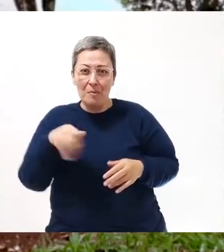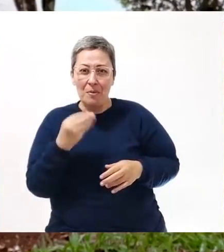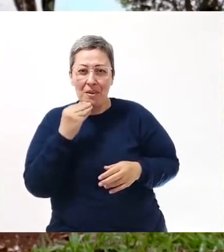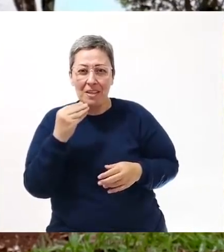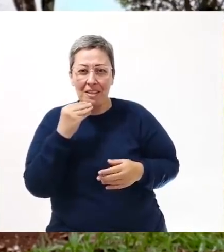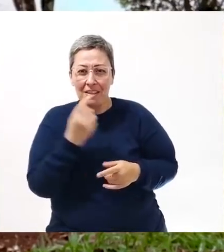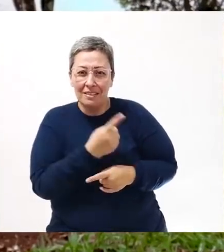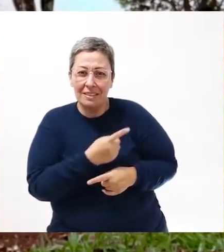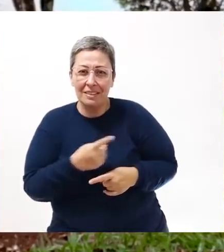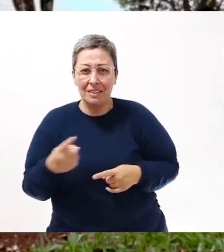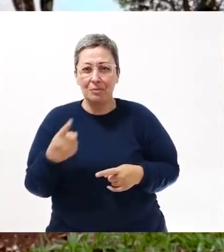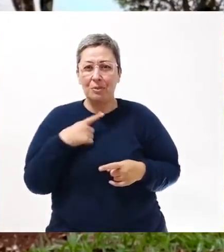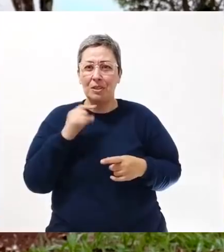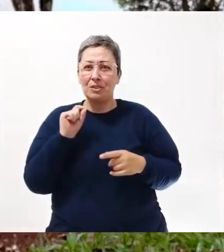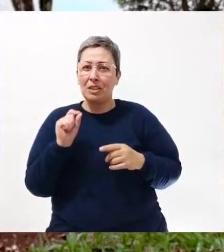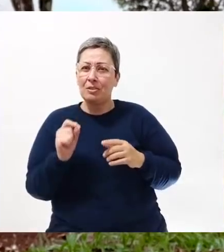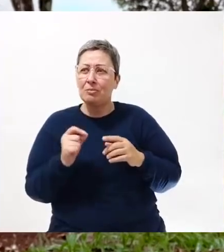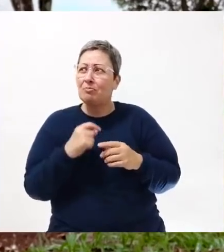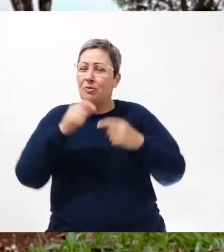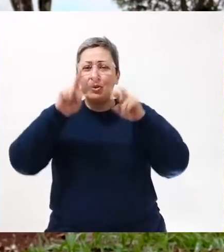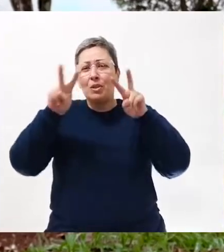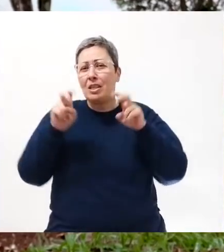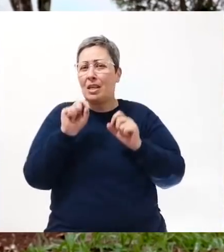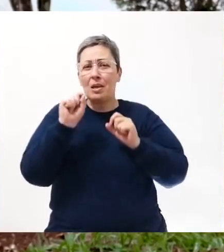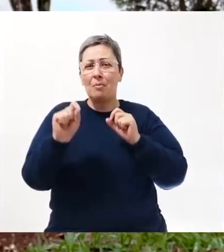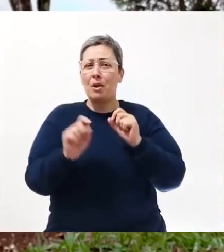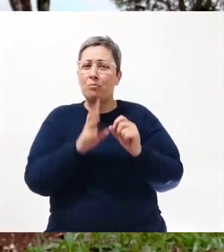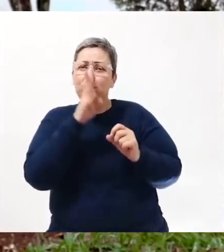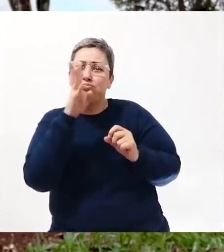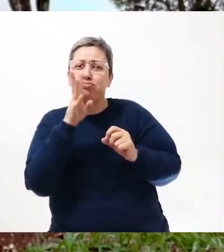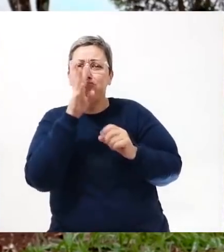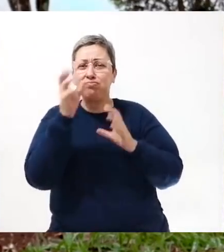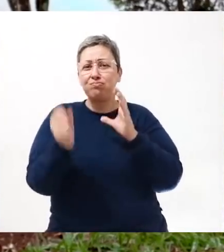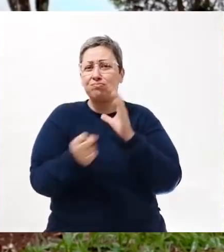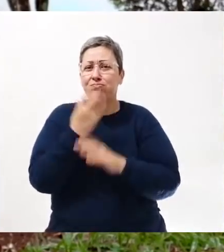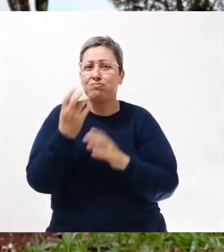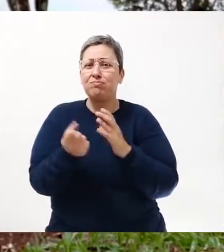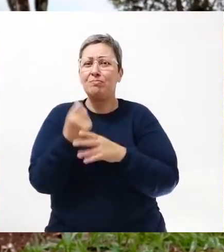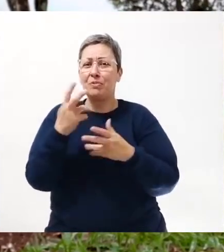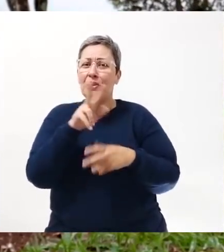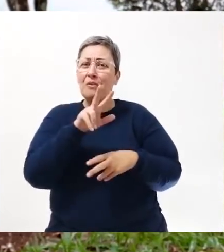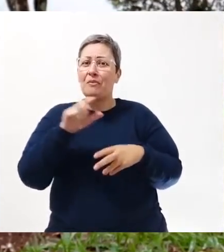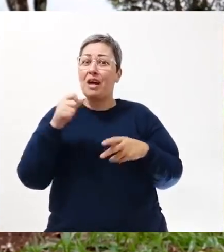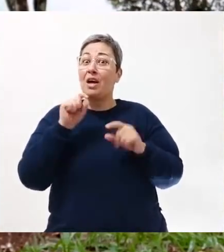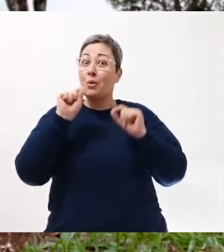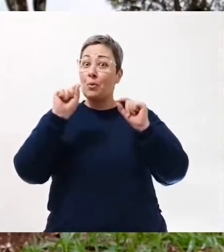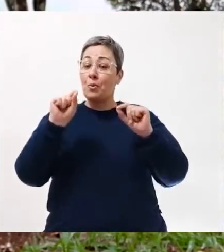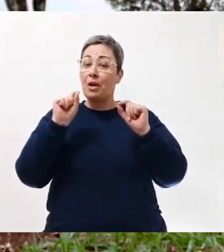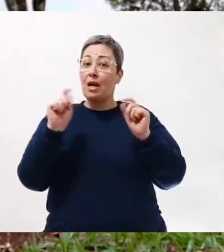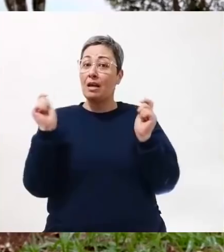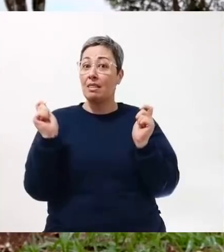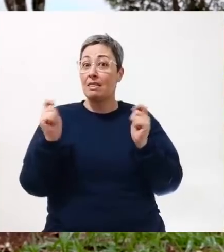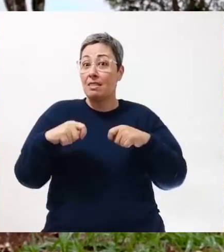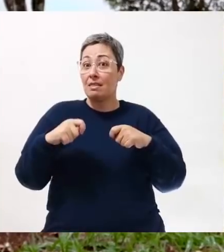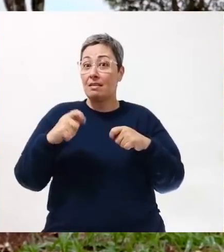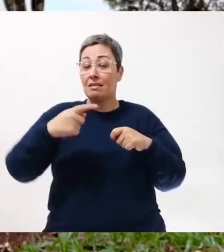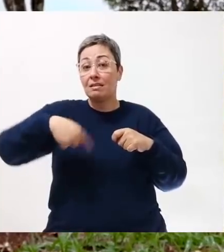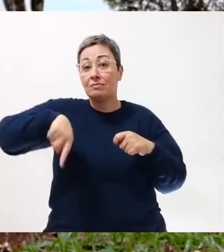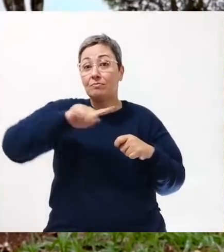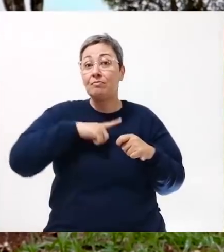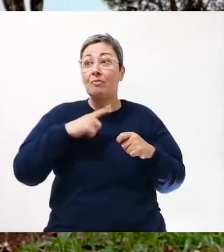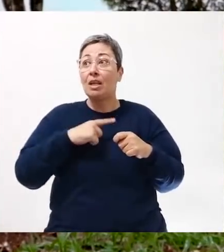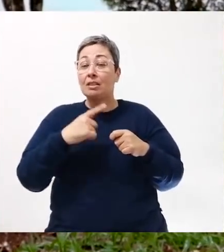humana. Vamos aproveitar esta semana que estamos falando sobre descobertas e invenções, não é isso? E vamos falar